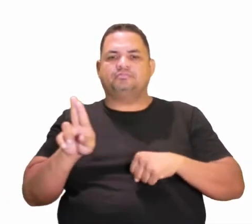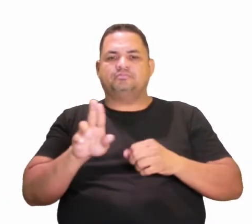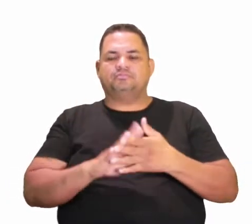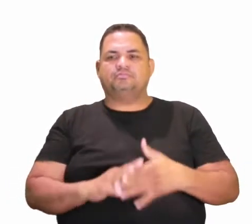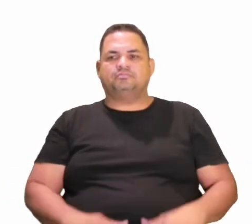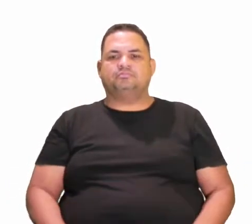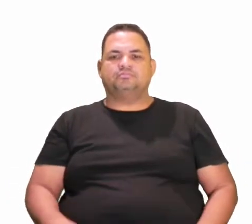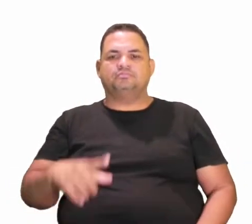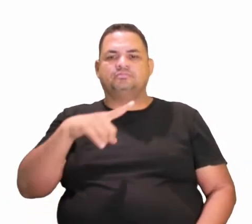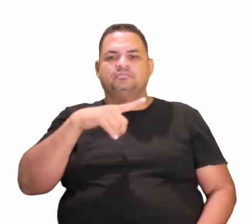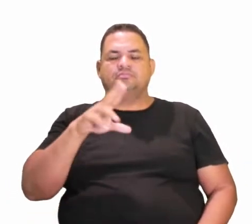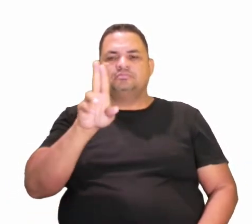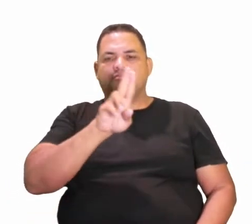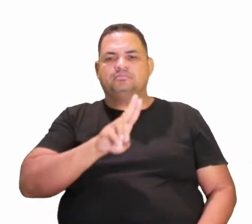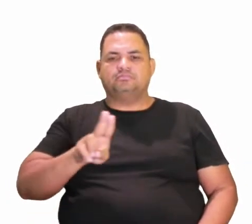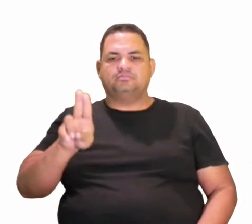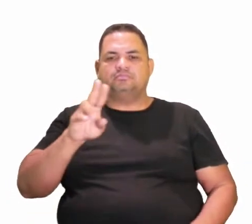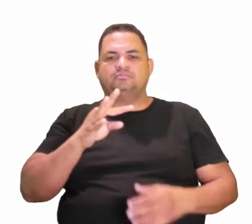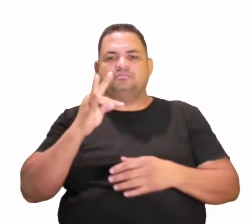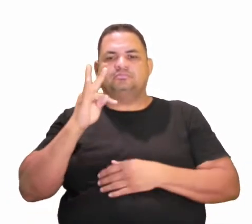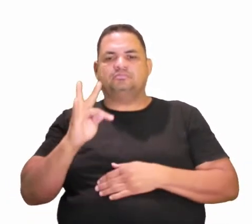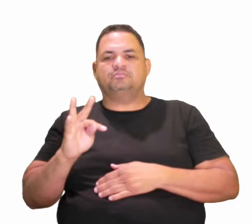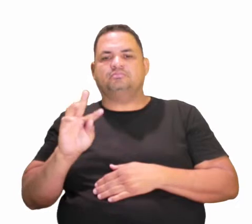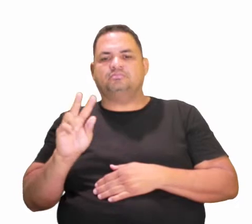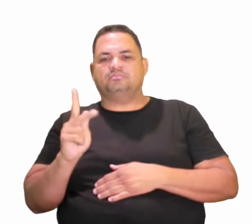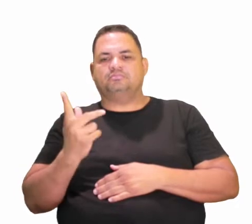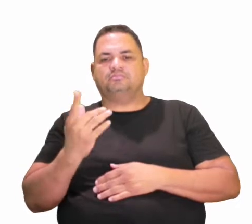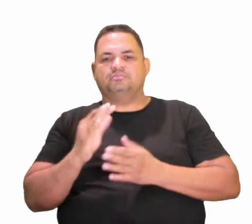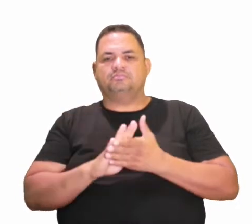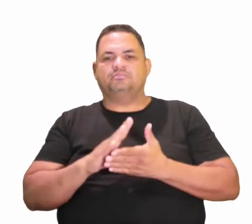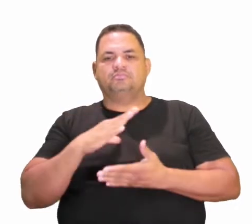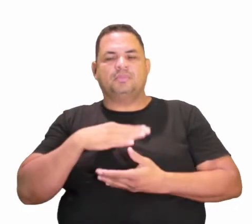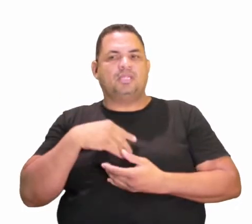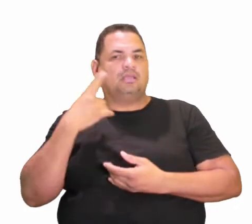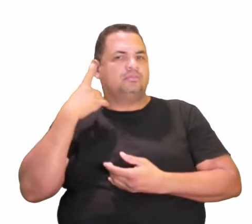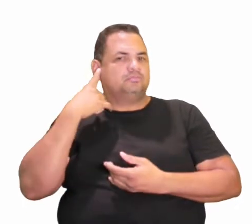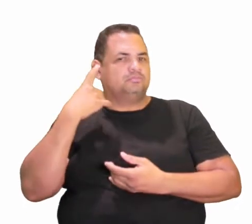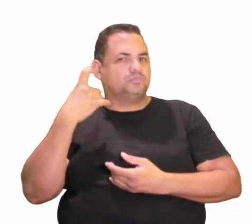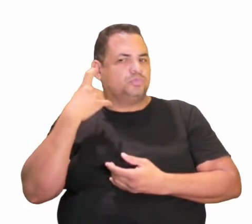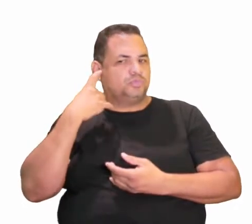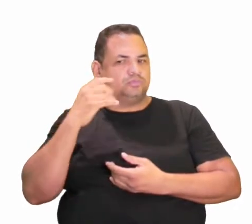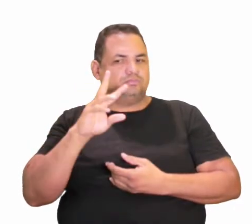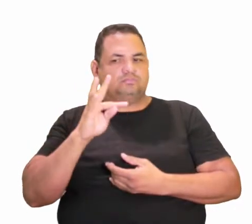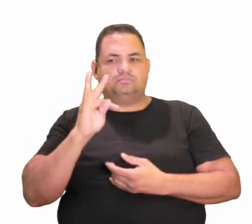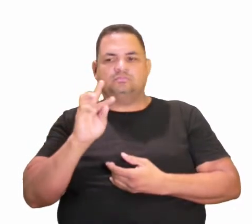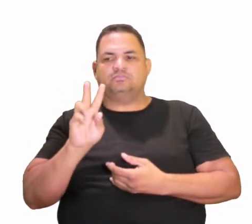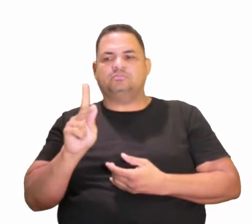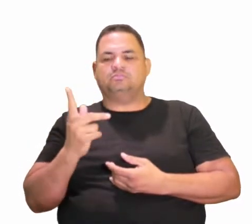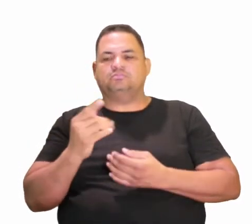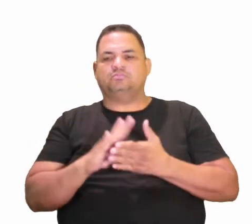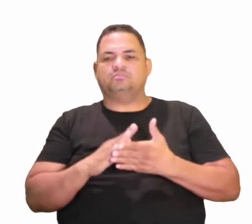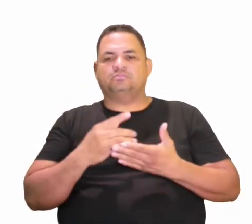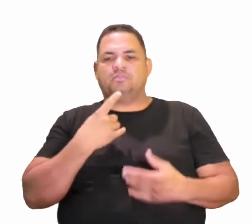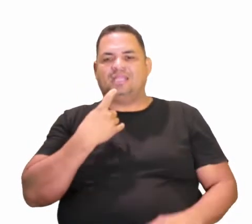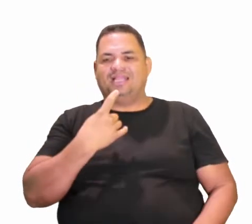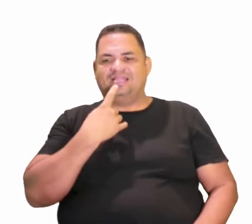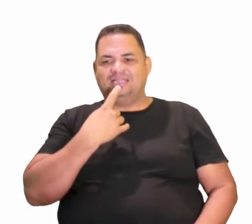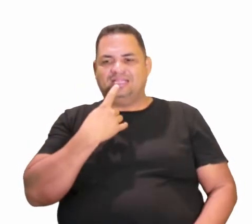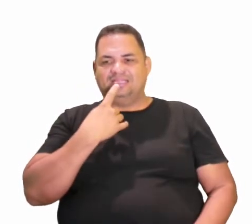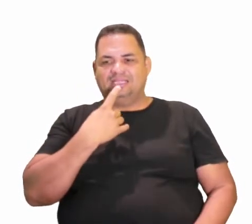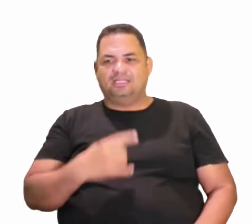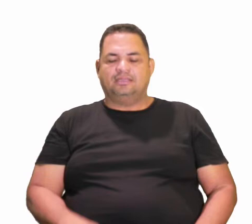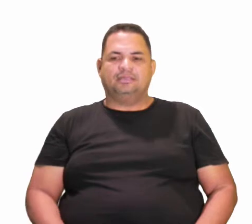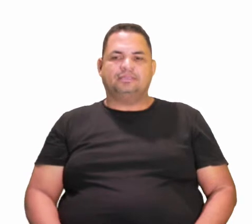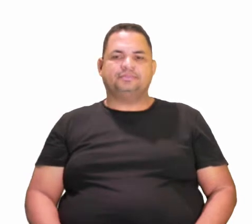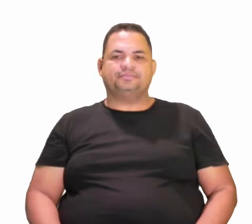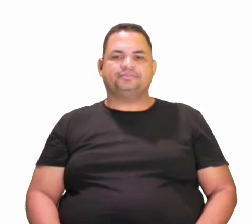eles são usados com TH. Então, você vai ter aquele som do TH ali para você falar, colocando a língua entre os dentes, como eu falei